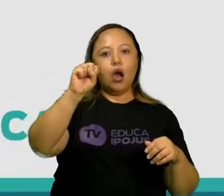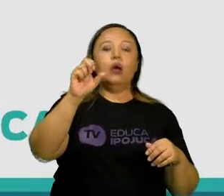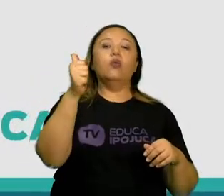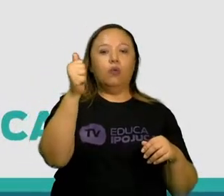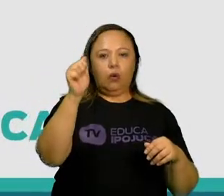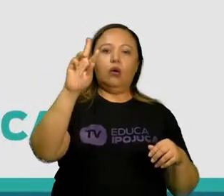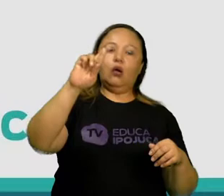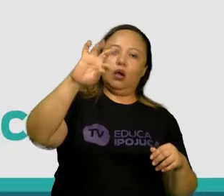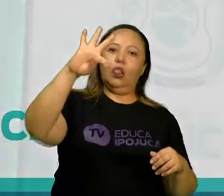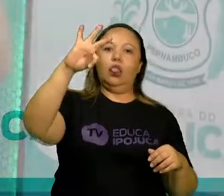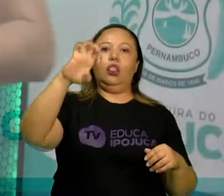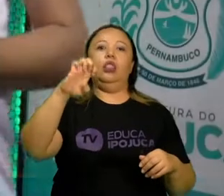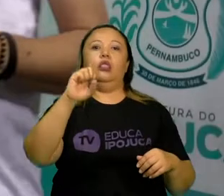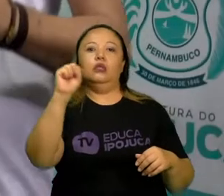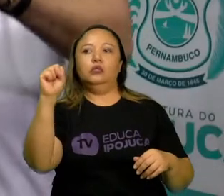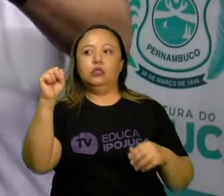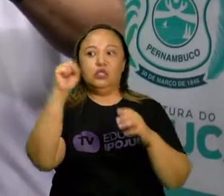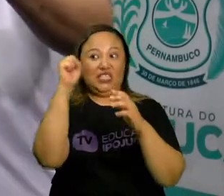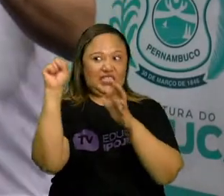quatro